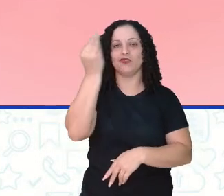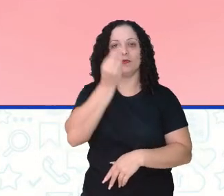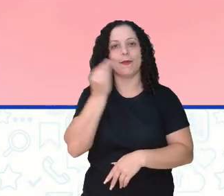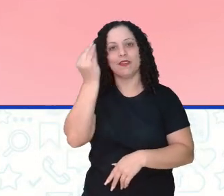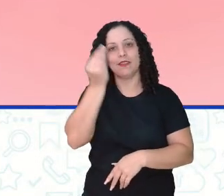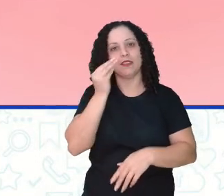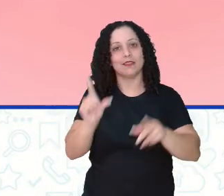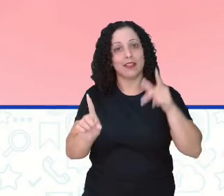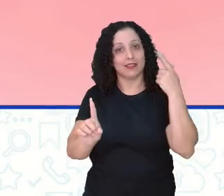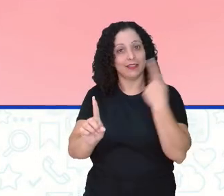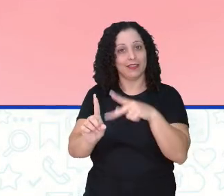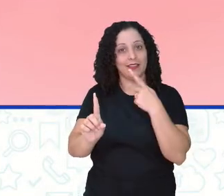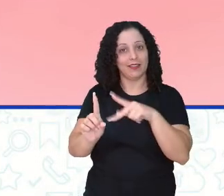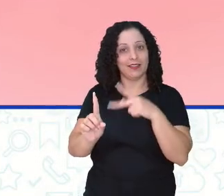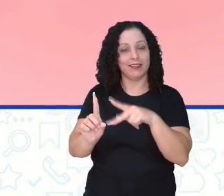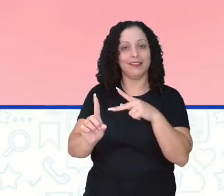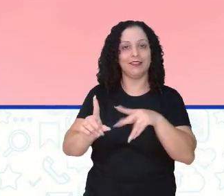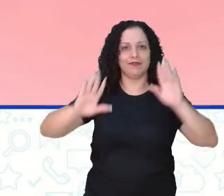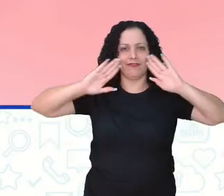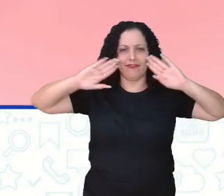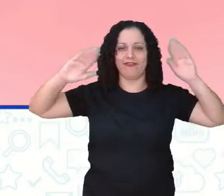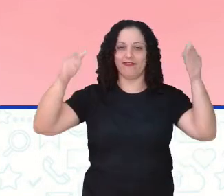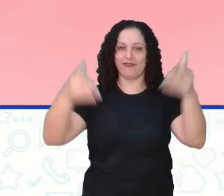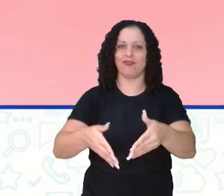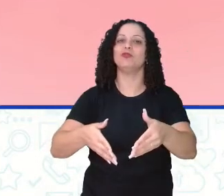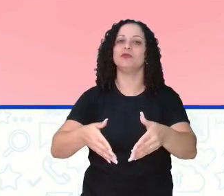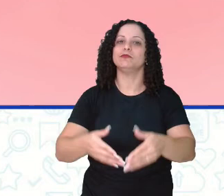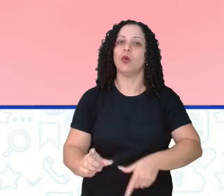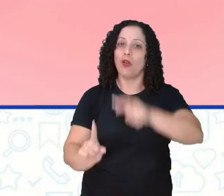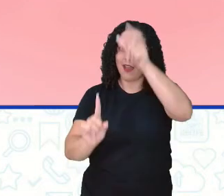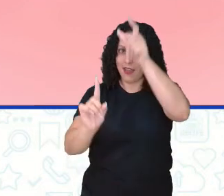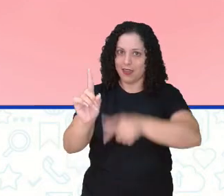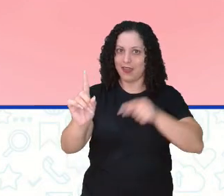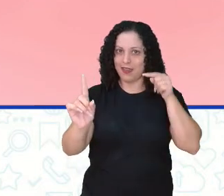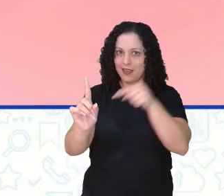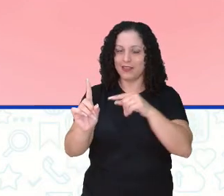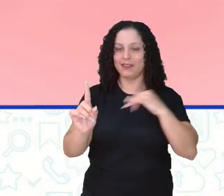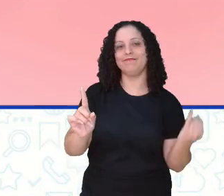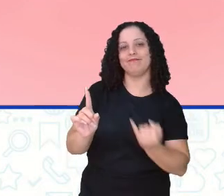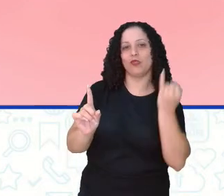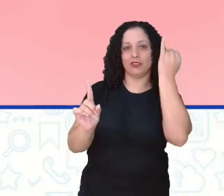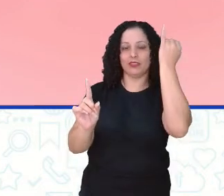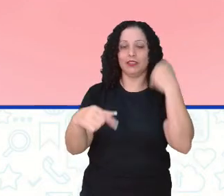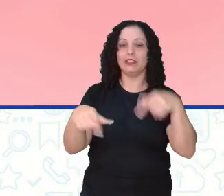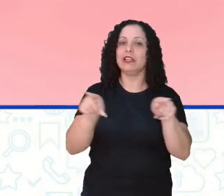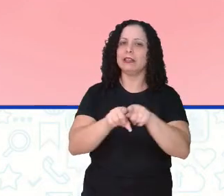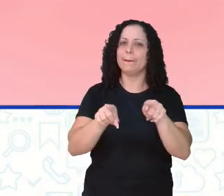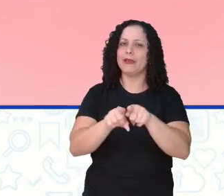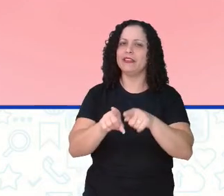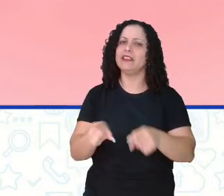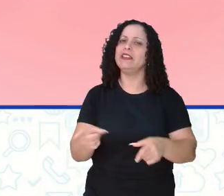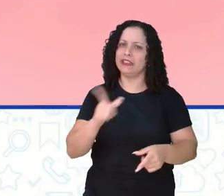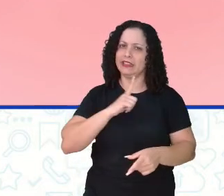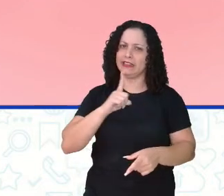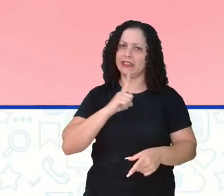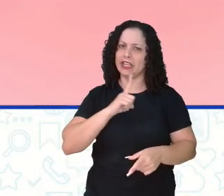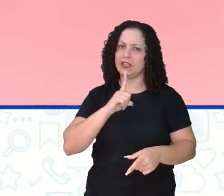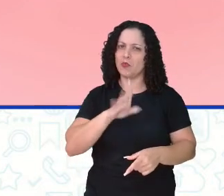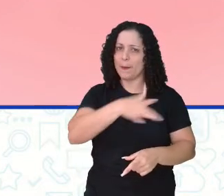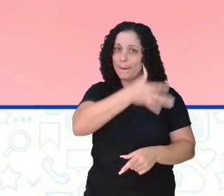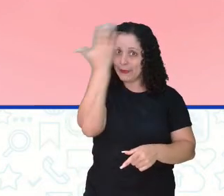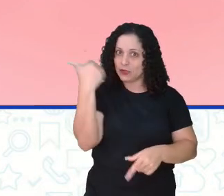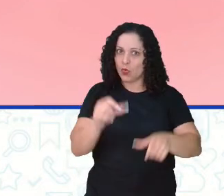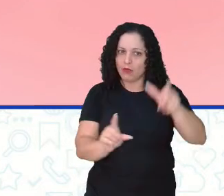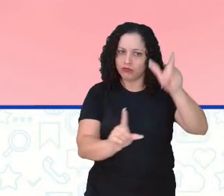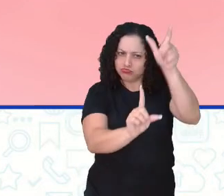do protagonista é o foco da narrativa, por isso ele é tão importante. E a gente também tem o coprotagonista, também é um tipo